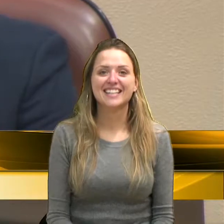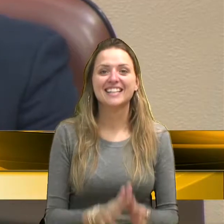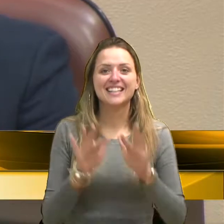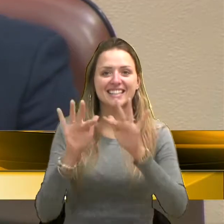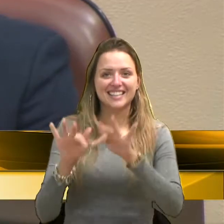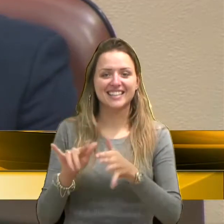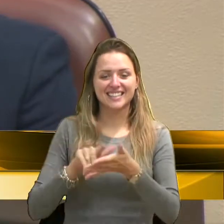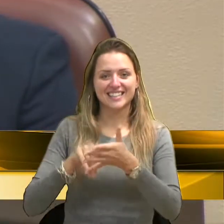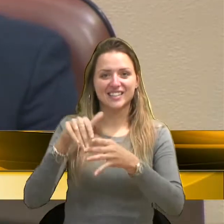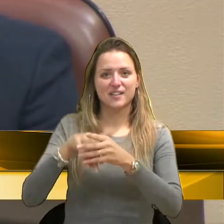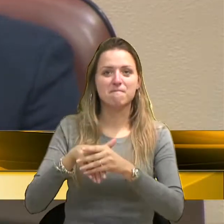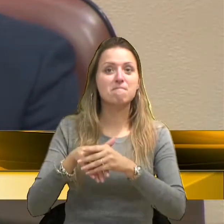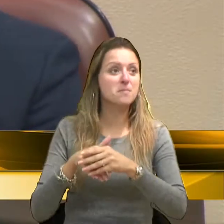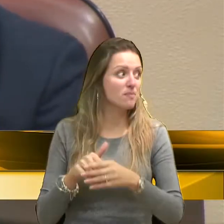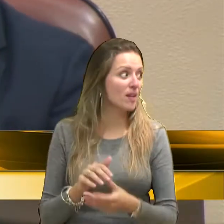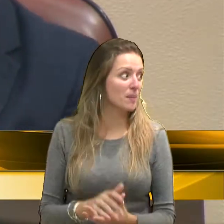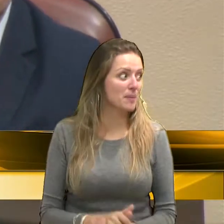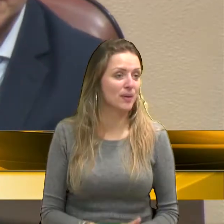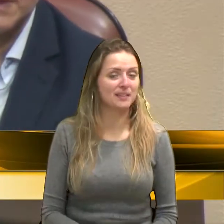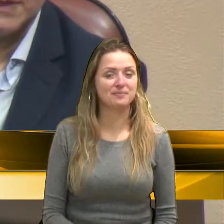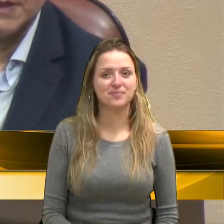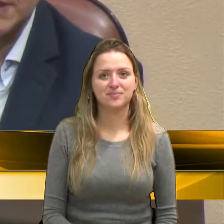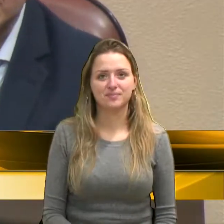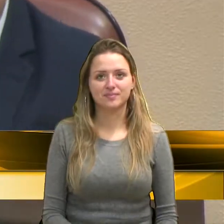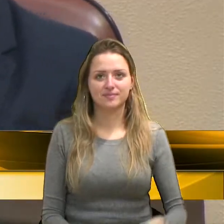Encerrado o registro dos votos.